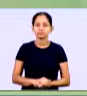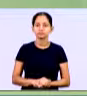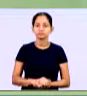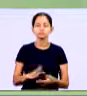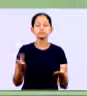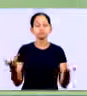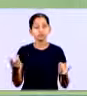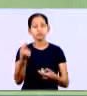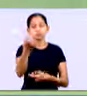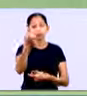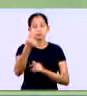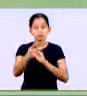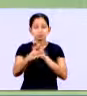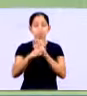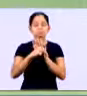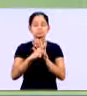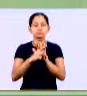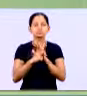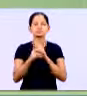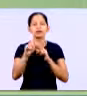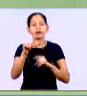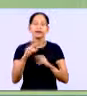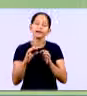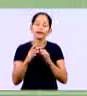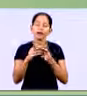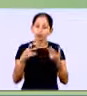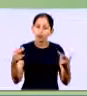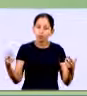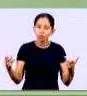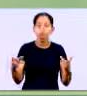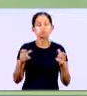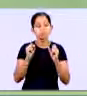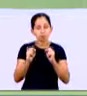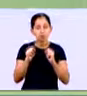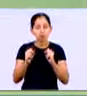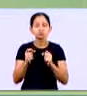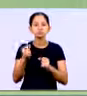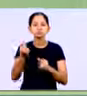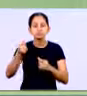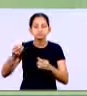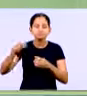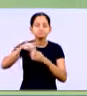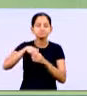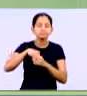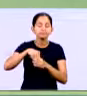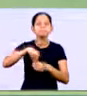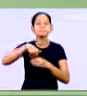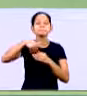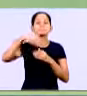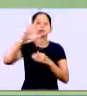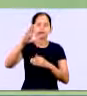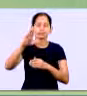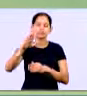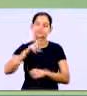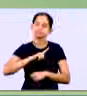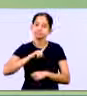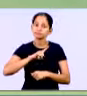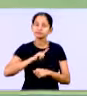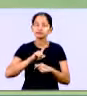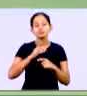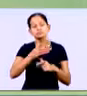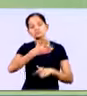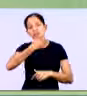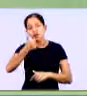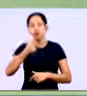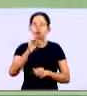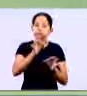Capitais próprios, são fontes de financiamento de longo prazo. Eu posso injetar mais recursos, eu aumento o meu capital dentro da empresa. Eu vou ter mais recursos dentro da